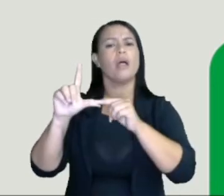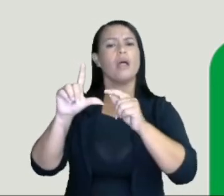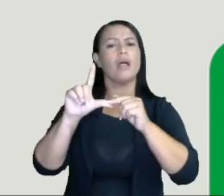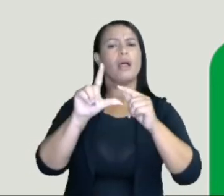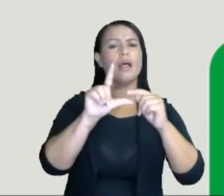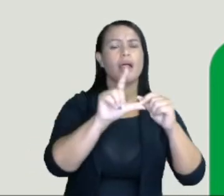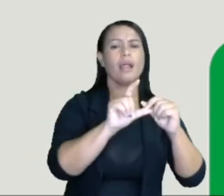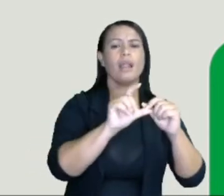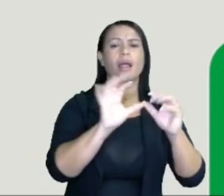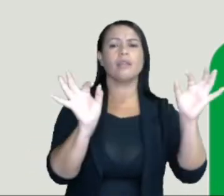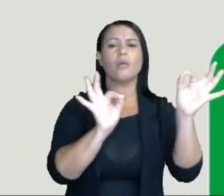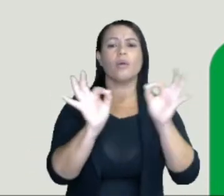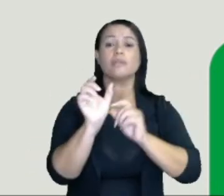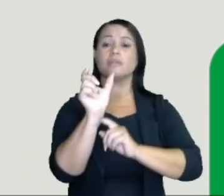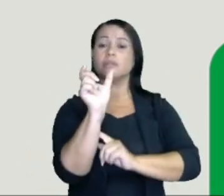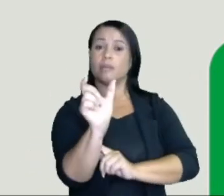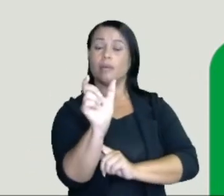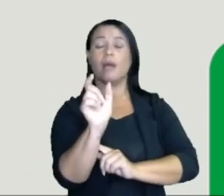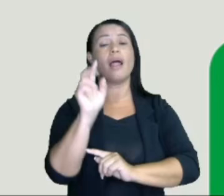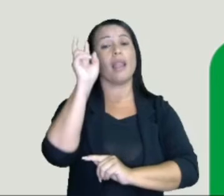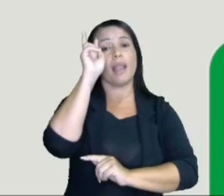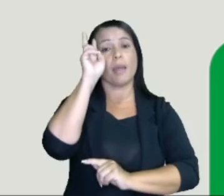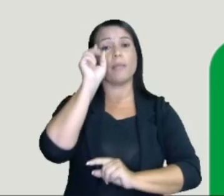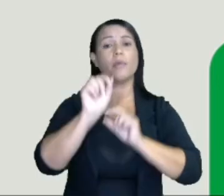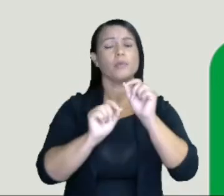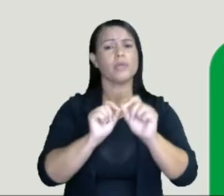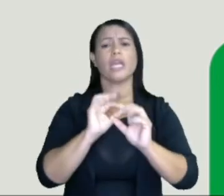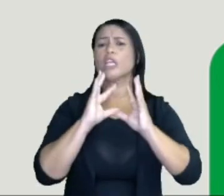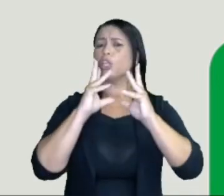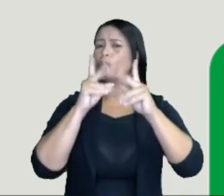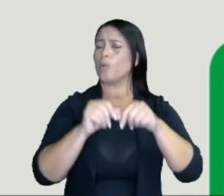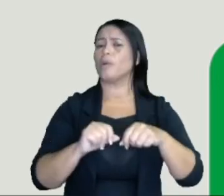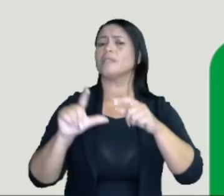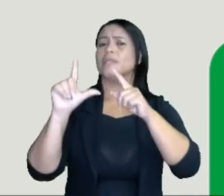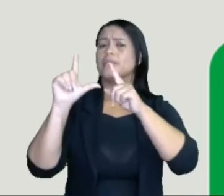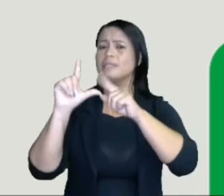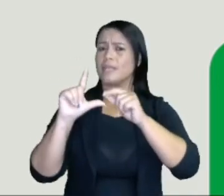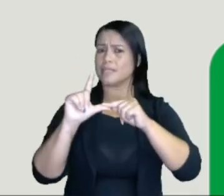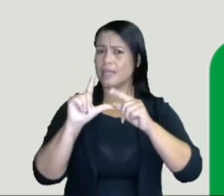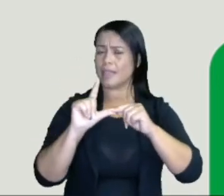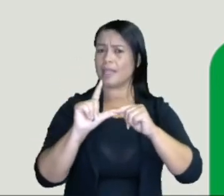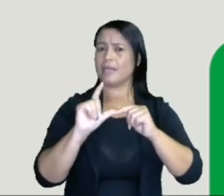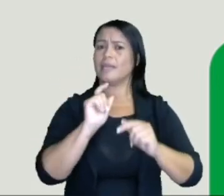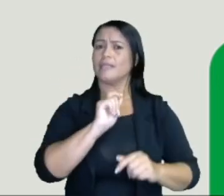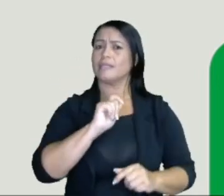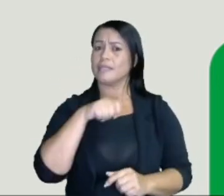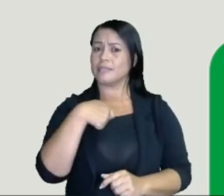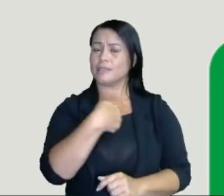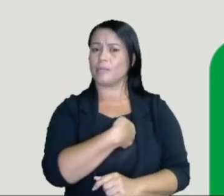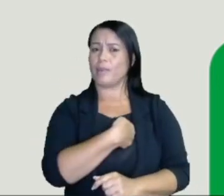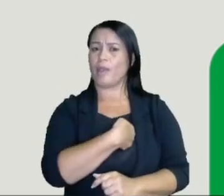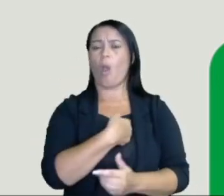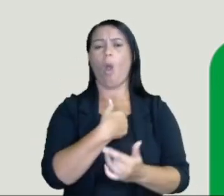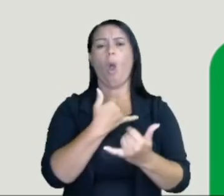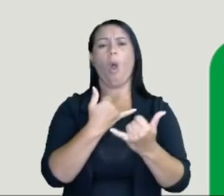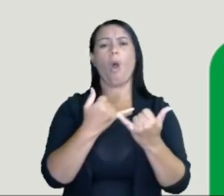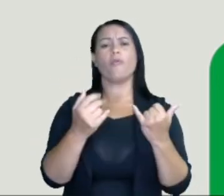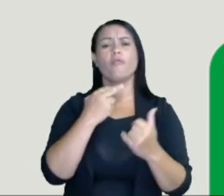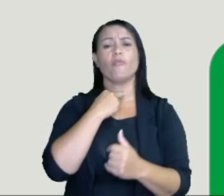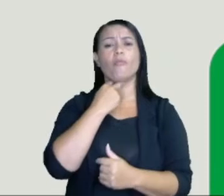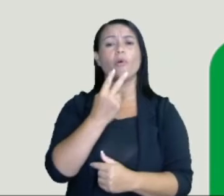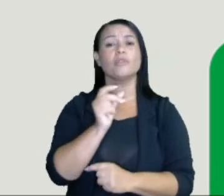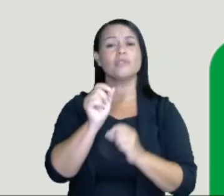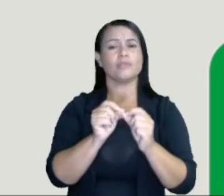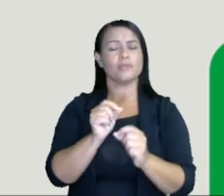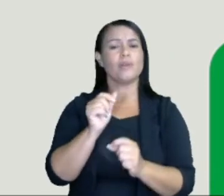que formam essa palavra. Lembrando que todas as letras em espanhol são femininas. Então, a gente tem